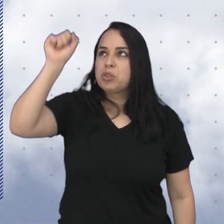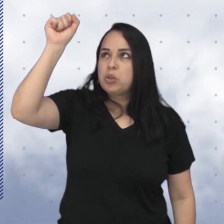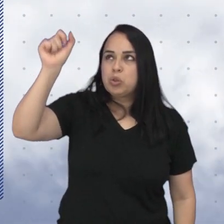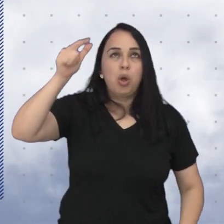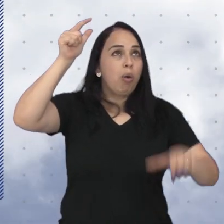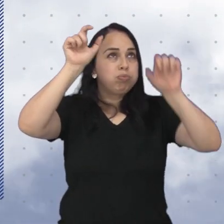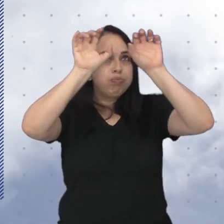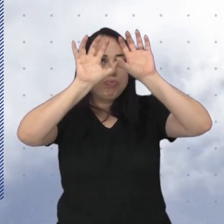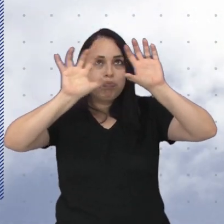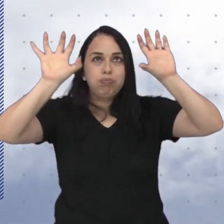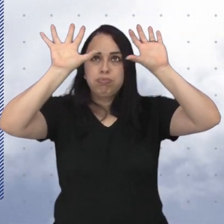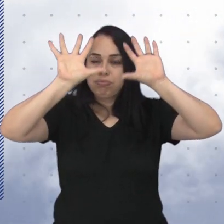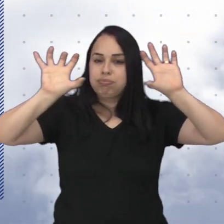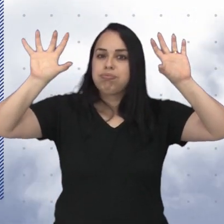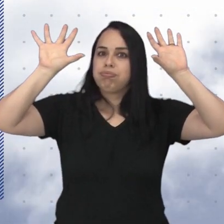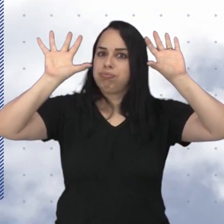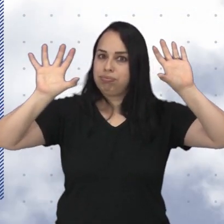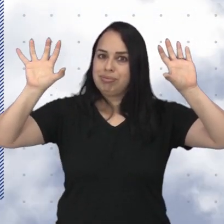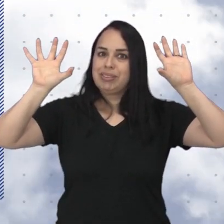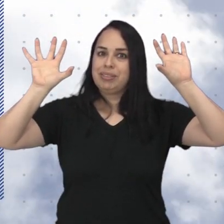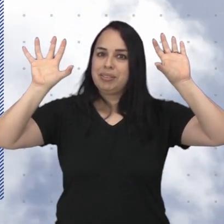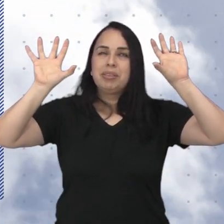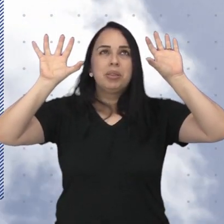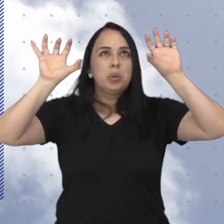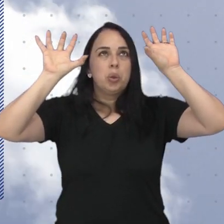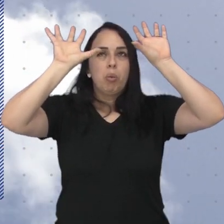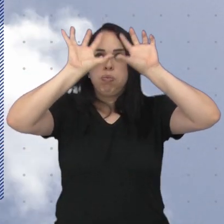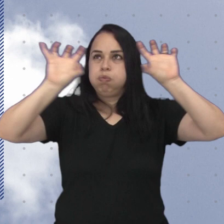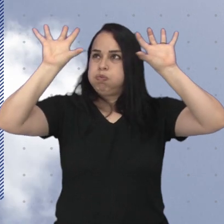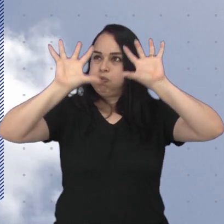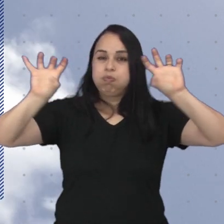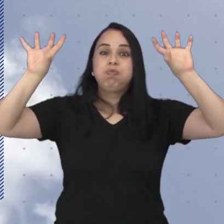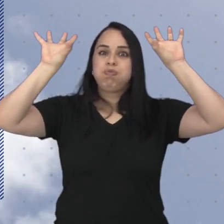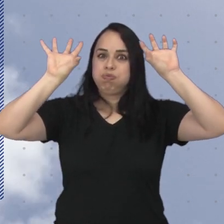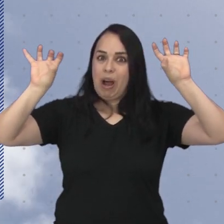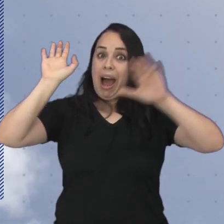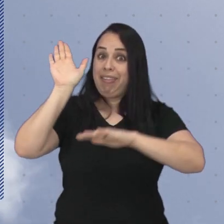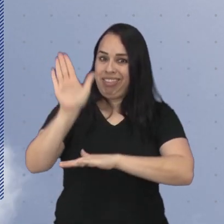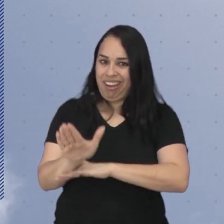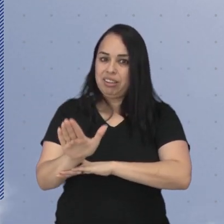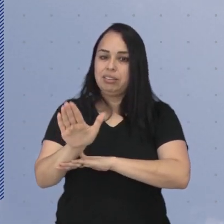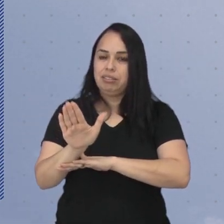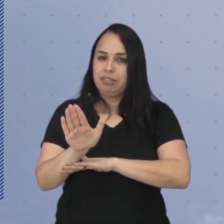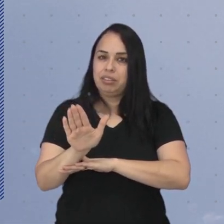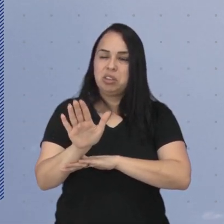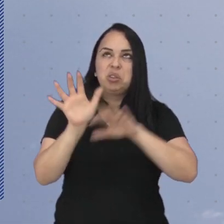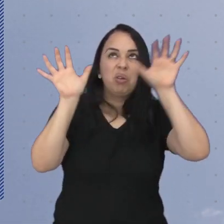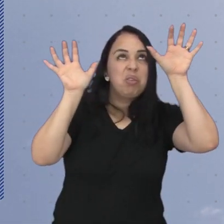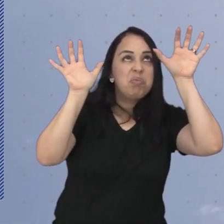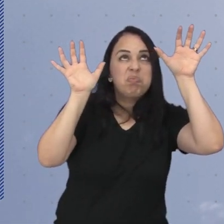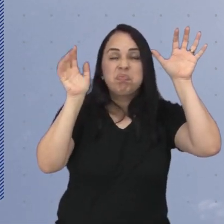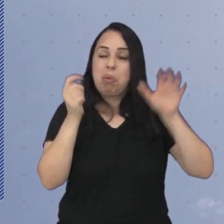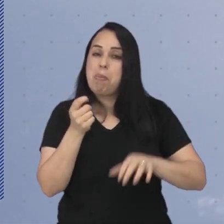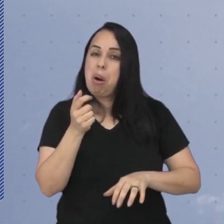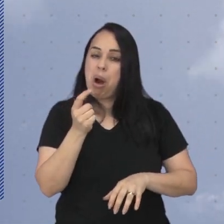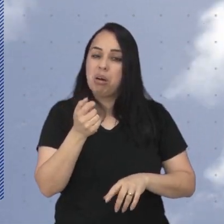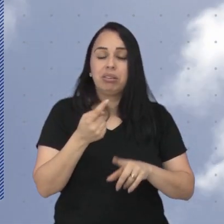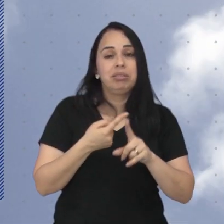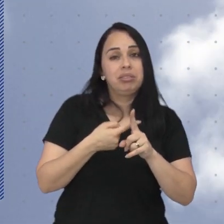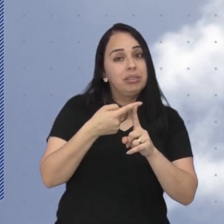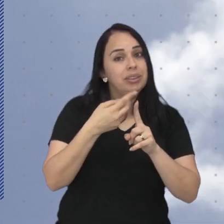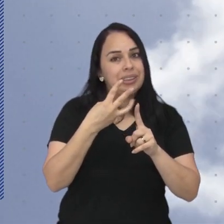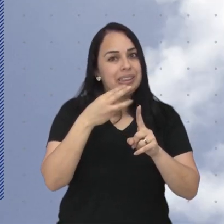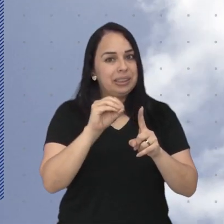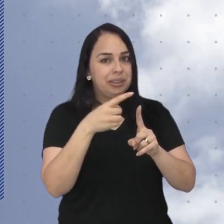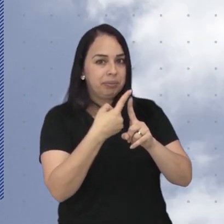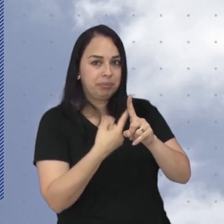Sol entre nuvens na manhã desta terça-feira. As nuvens aumentam com o decorrer da tarde. Pouca chance de chuva. A máxima é de